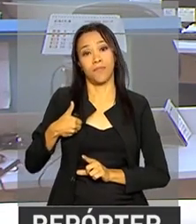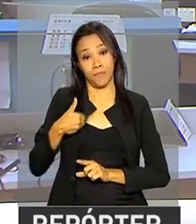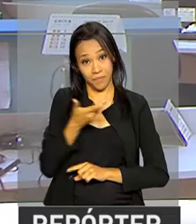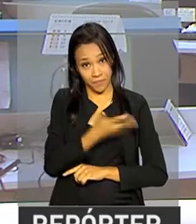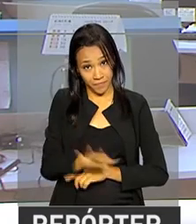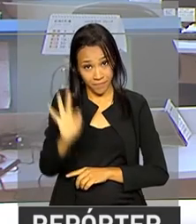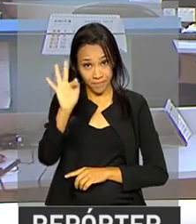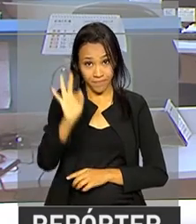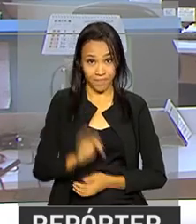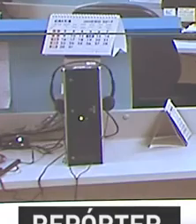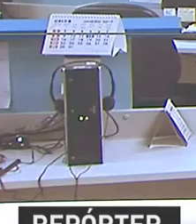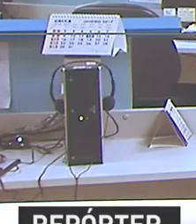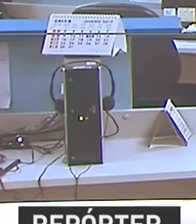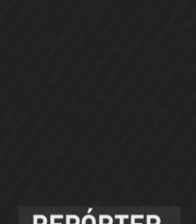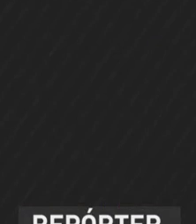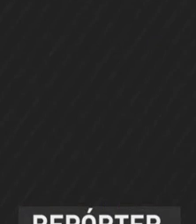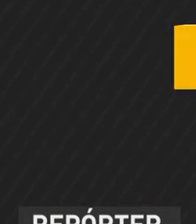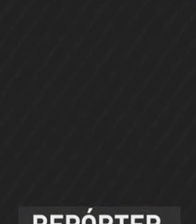governo federal